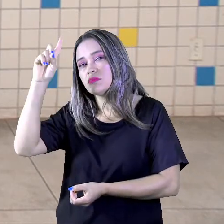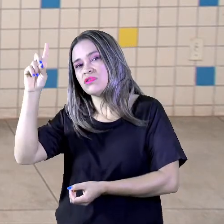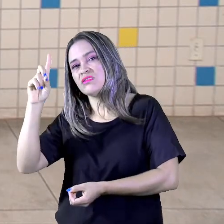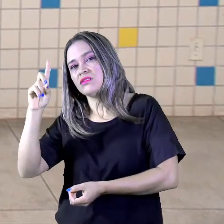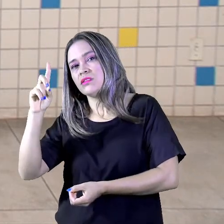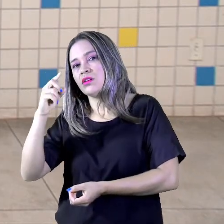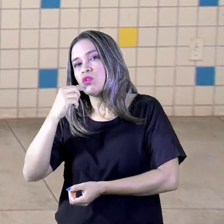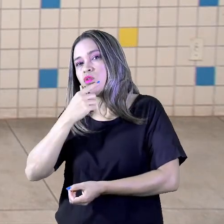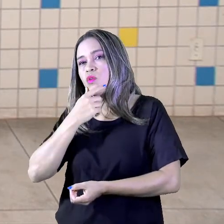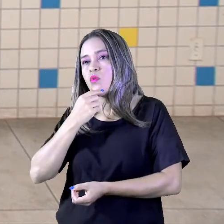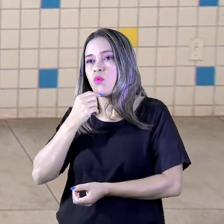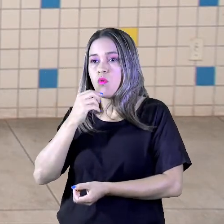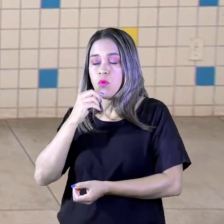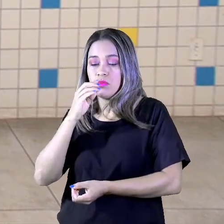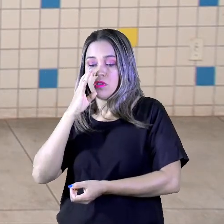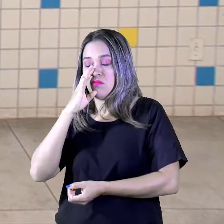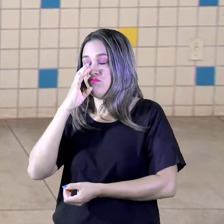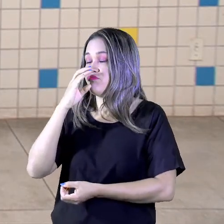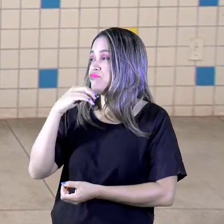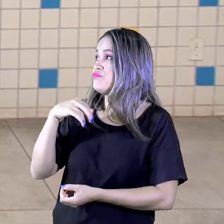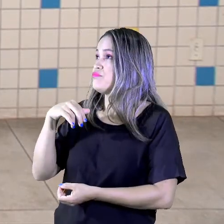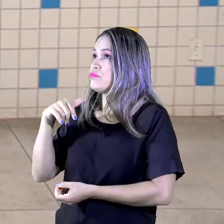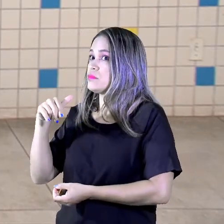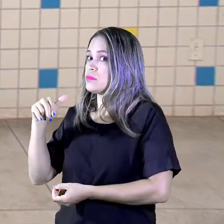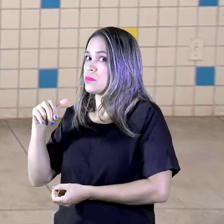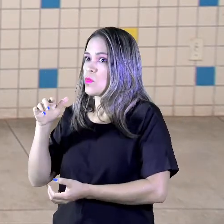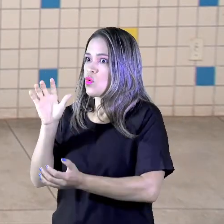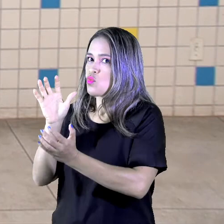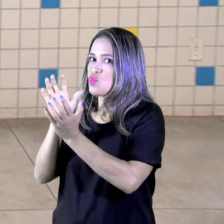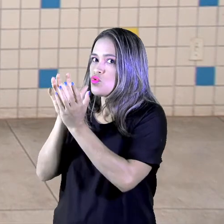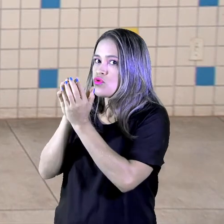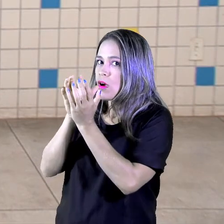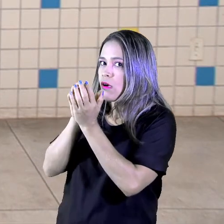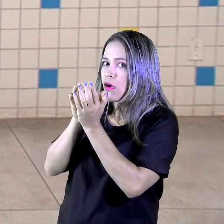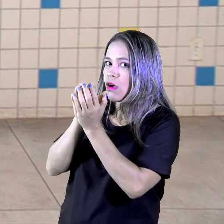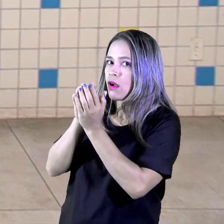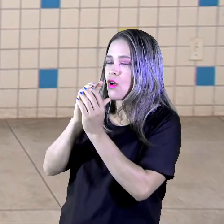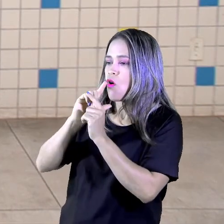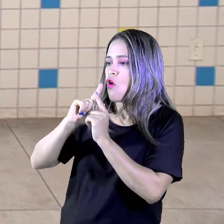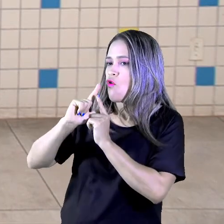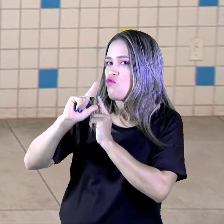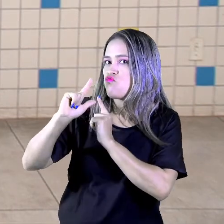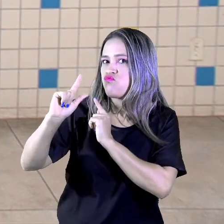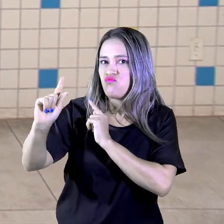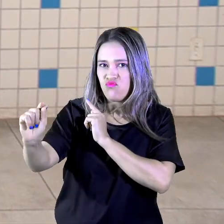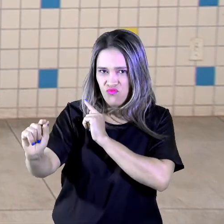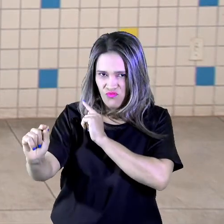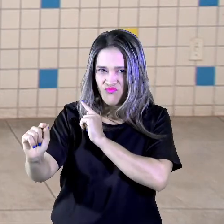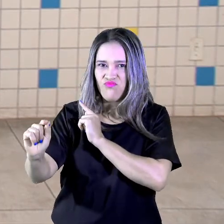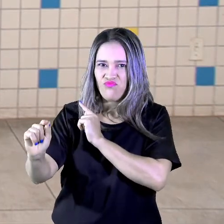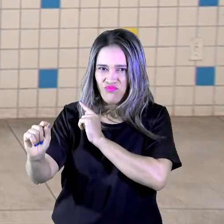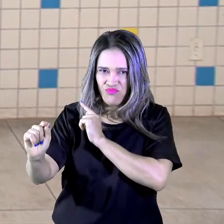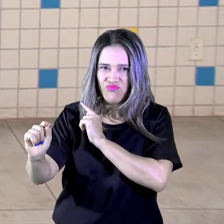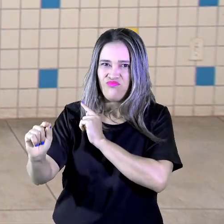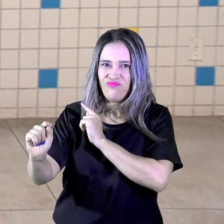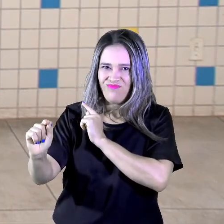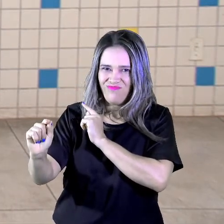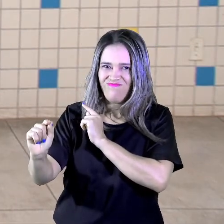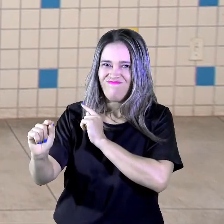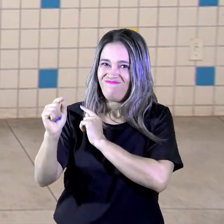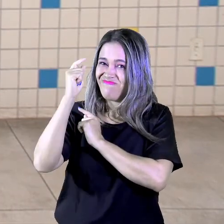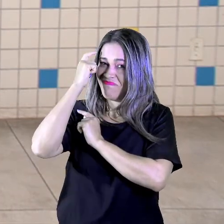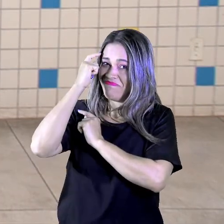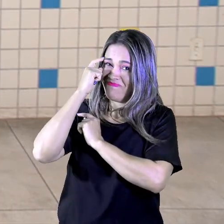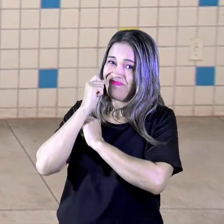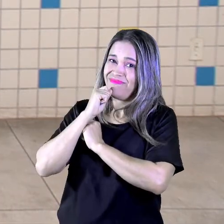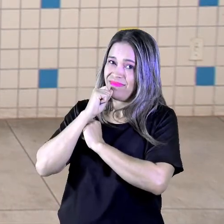descuido desse tratador, esse jacarezinho fugiu, Sim, ele fugiu. Pensa,